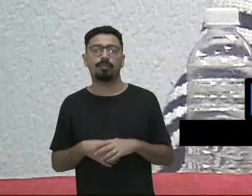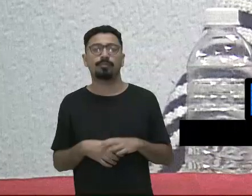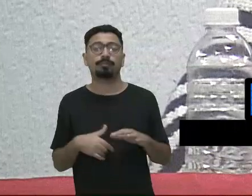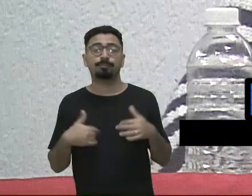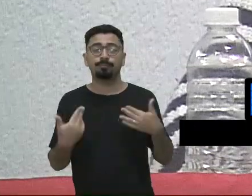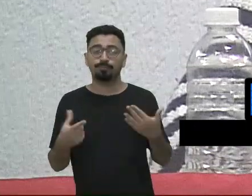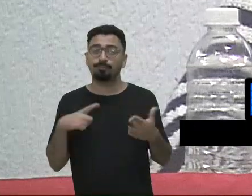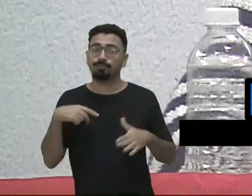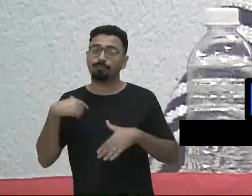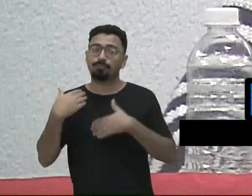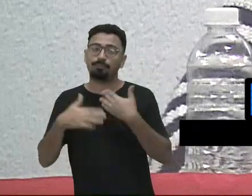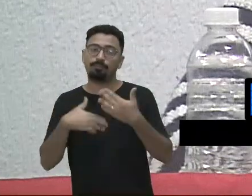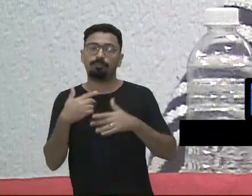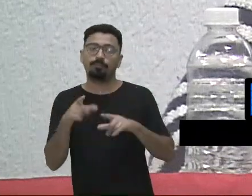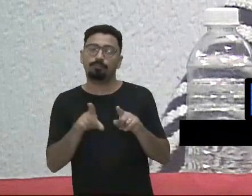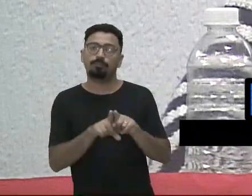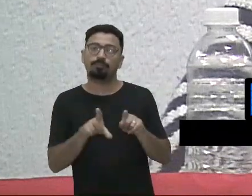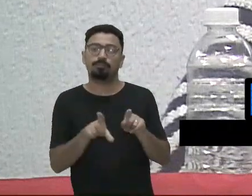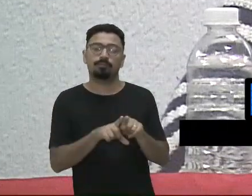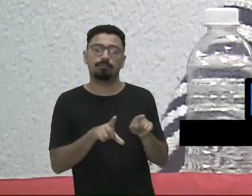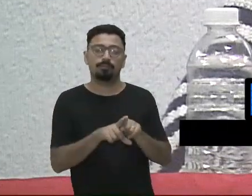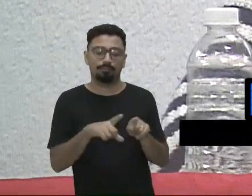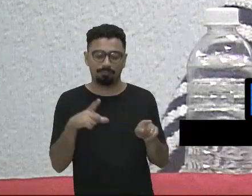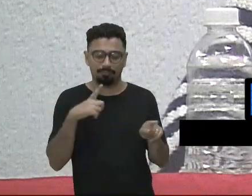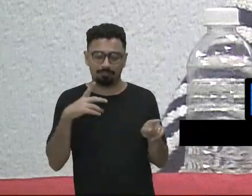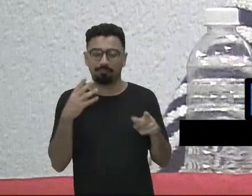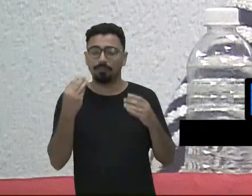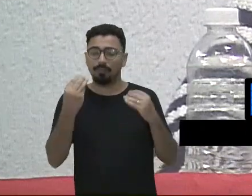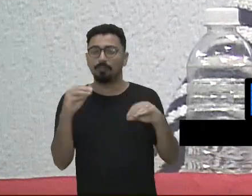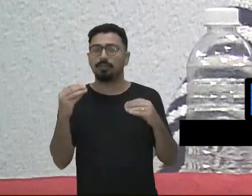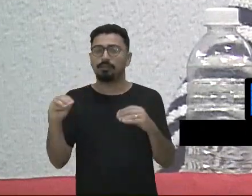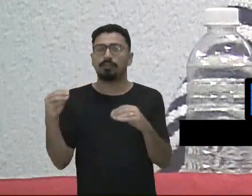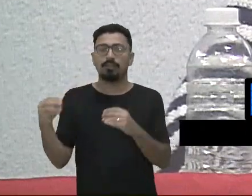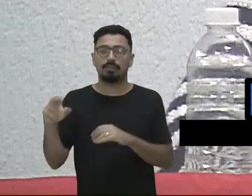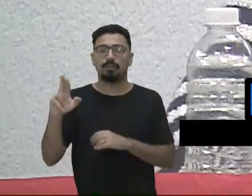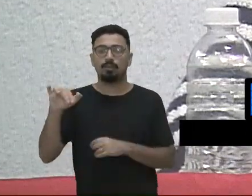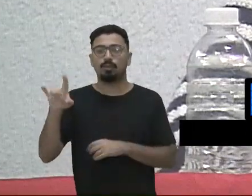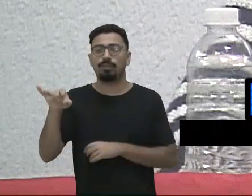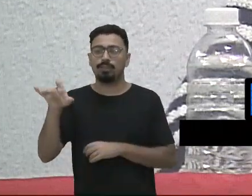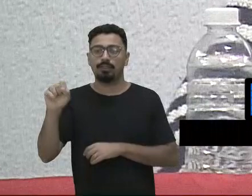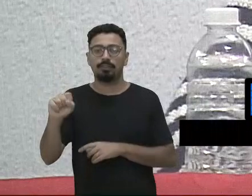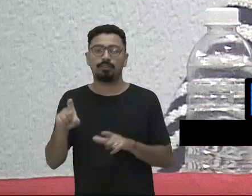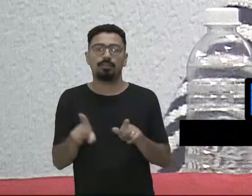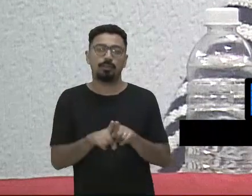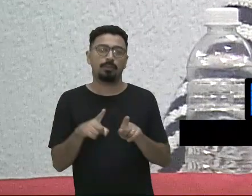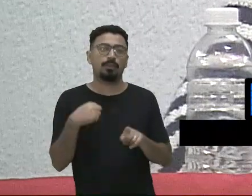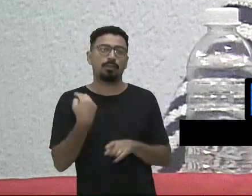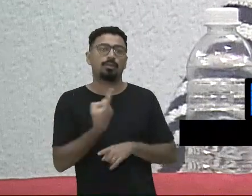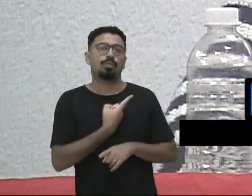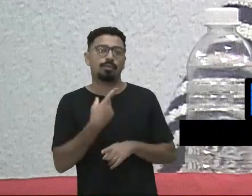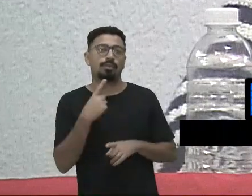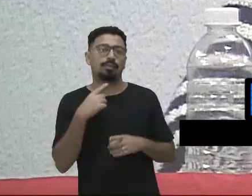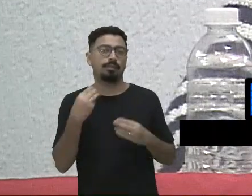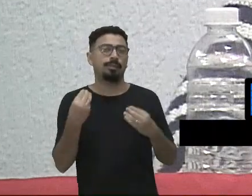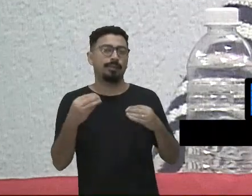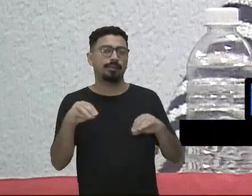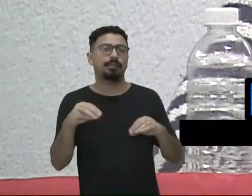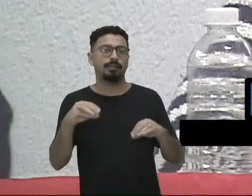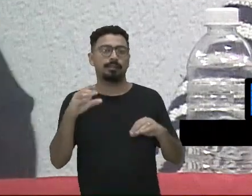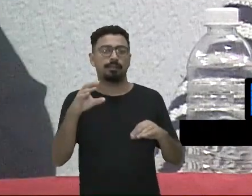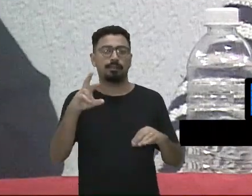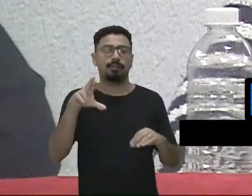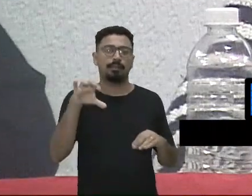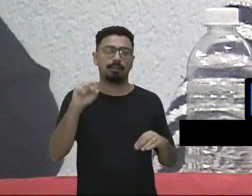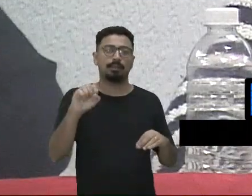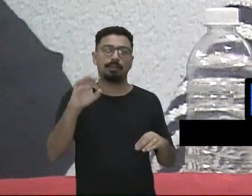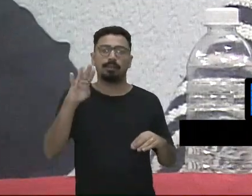numa crescente na implantação de unidades. Recentemente a gente teve a implantação do CRAS